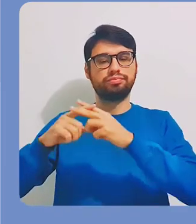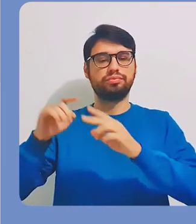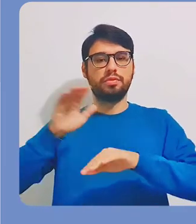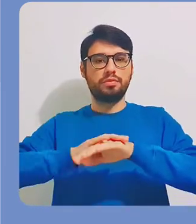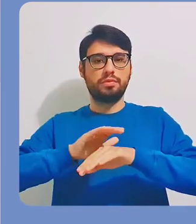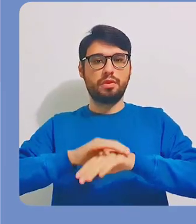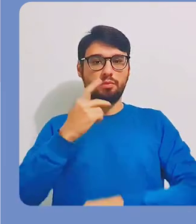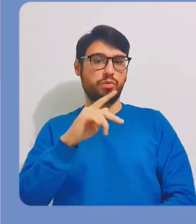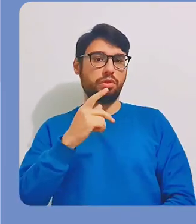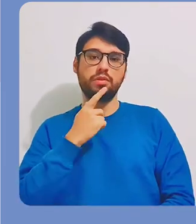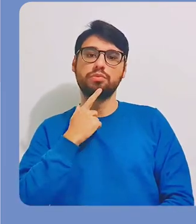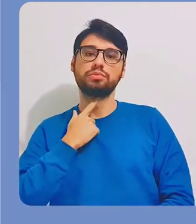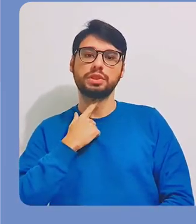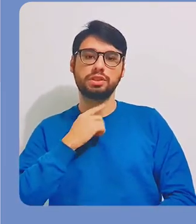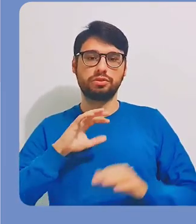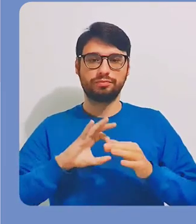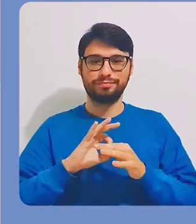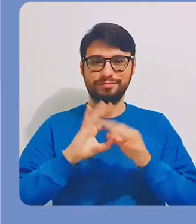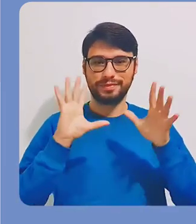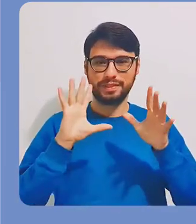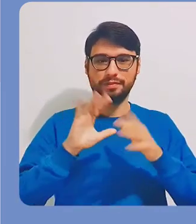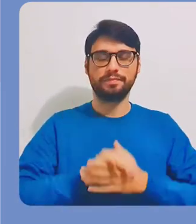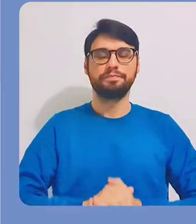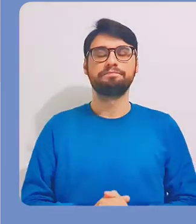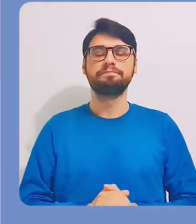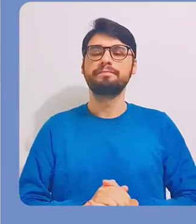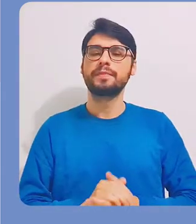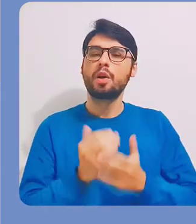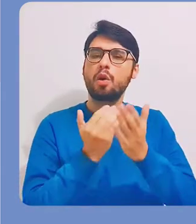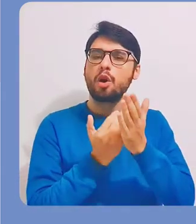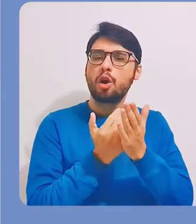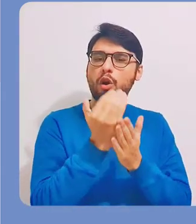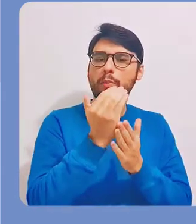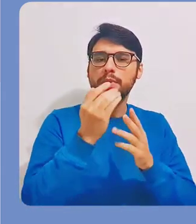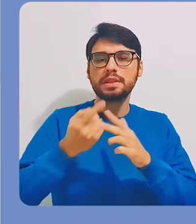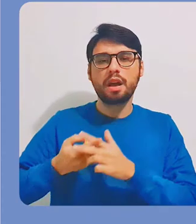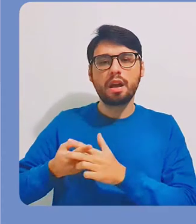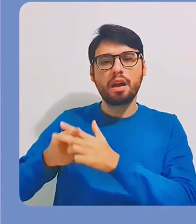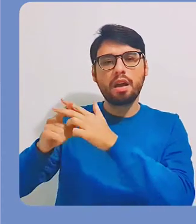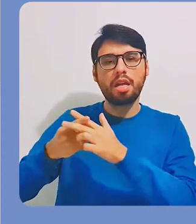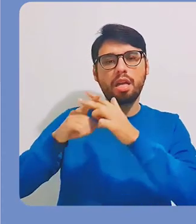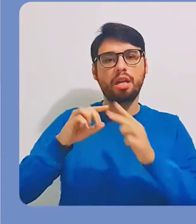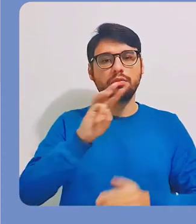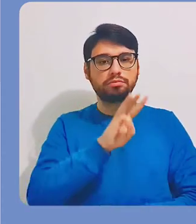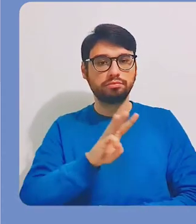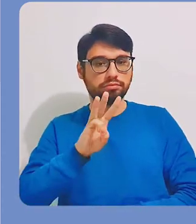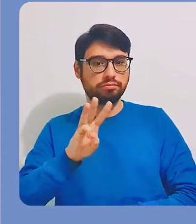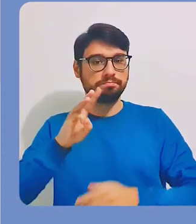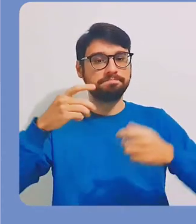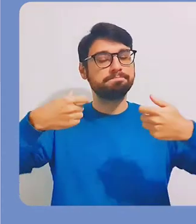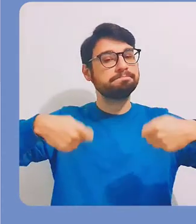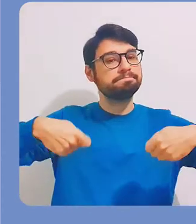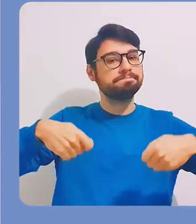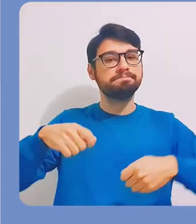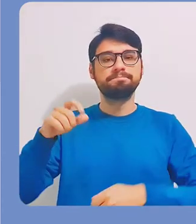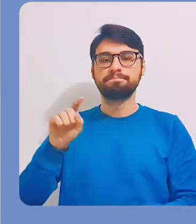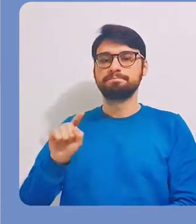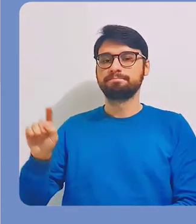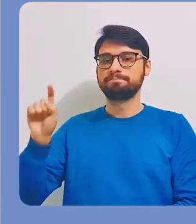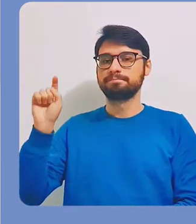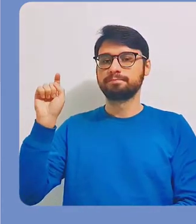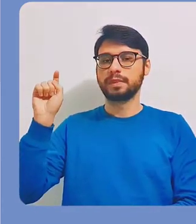eles podem ser editados de acordo com a sua necessidade. Para começar a fazer a edição do seu novo